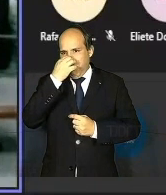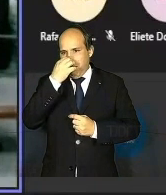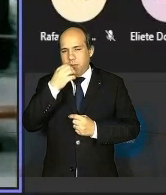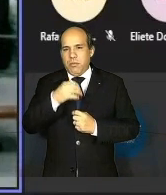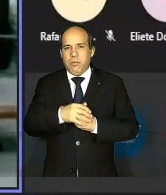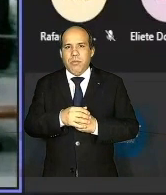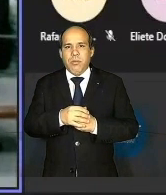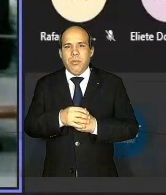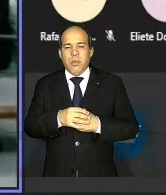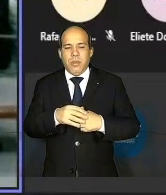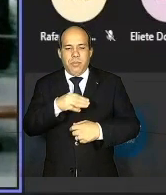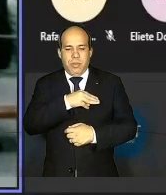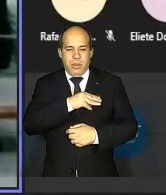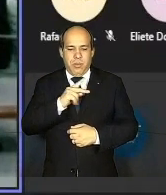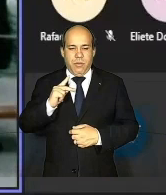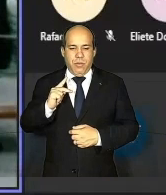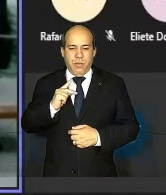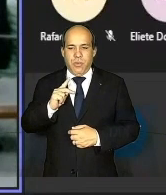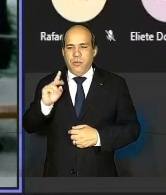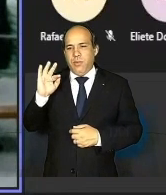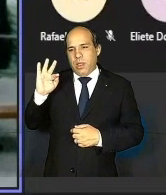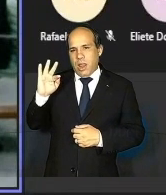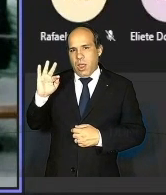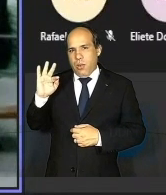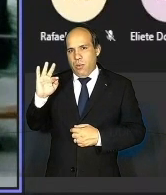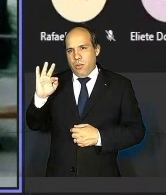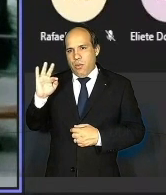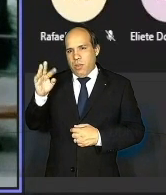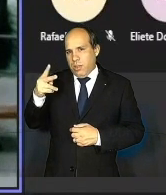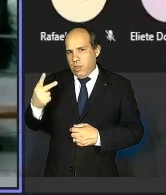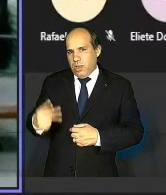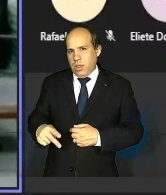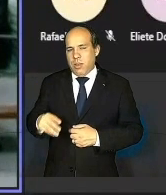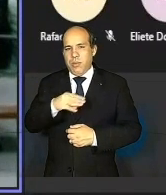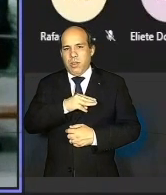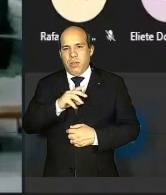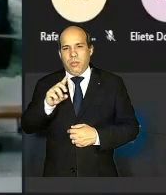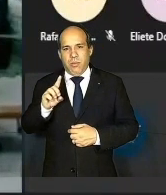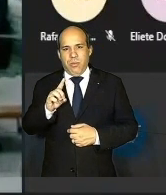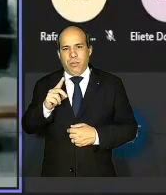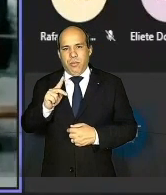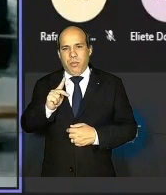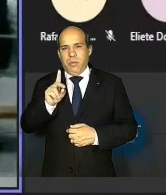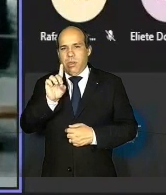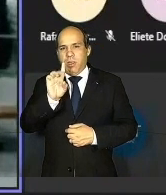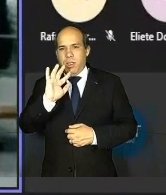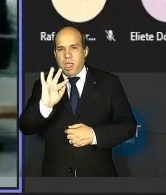sustentação oral. Então, entre os ministérios públicos federais e do Distrito Federal,